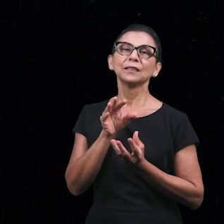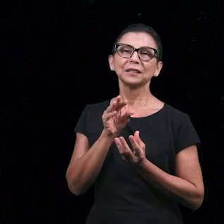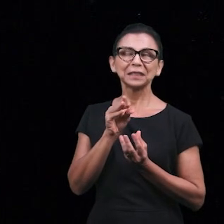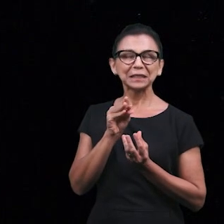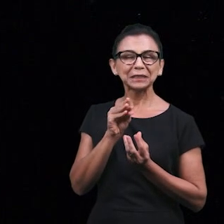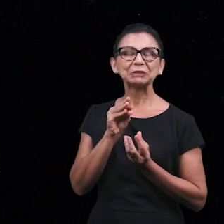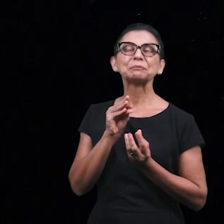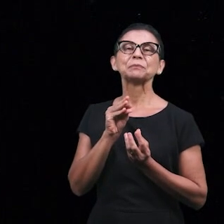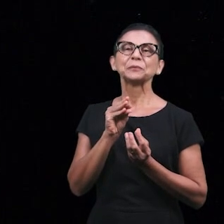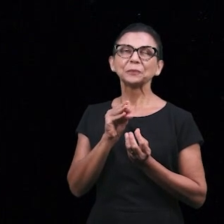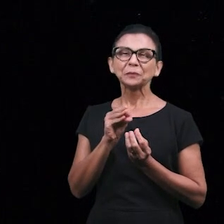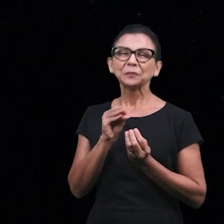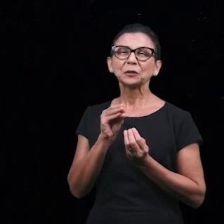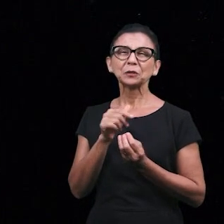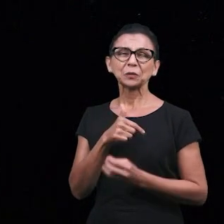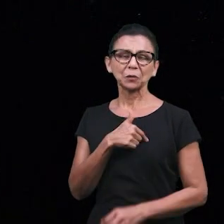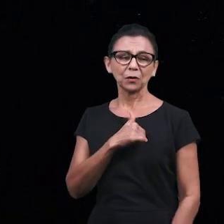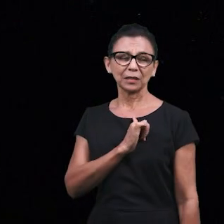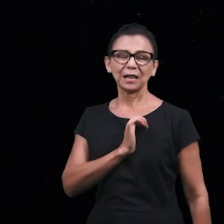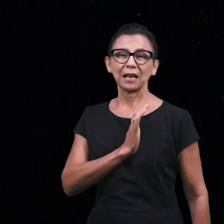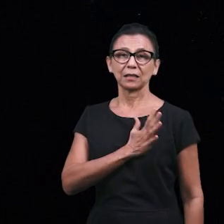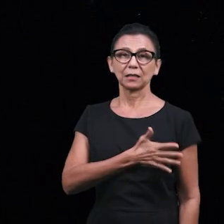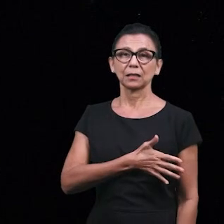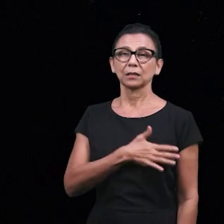acalma o